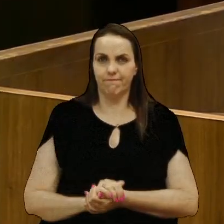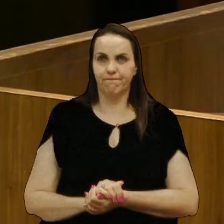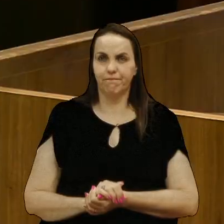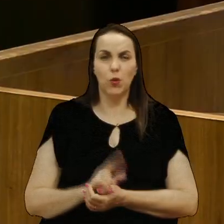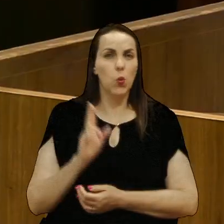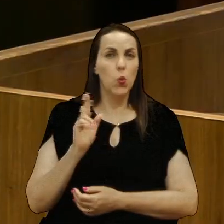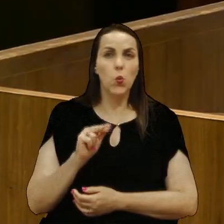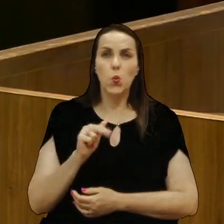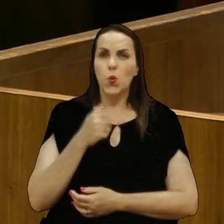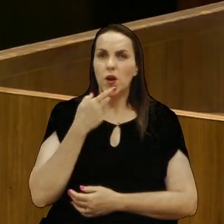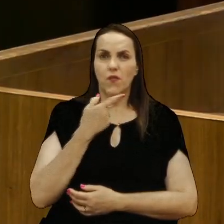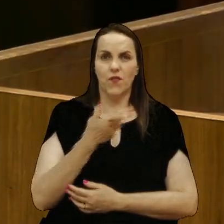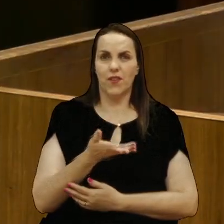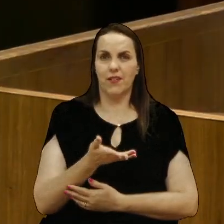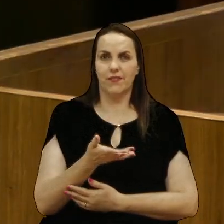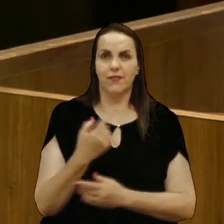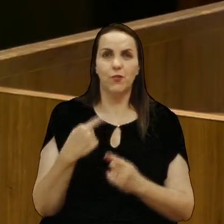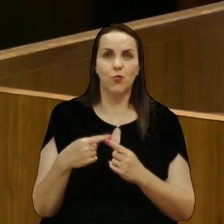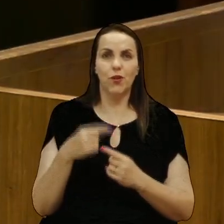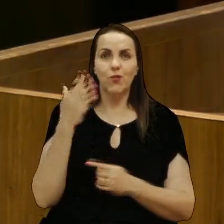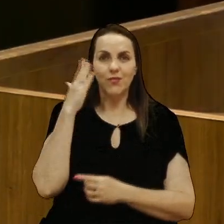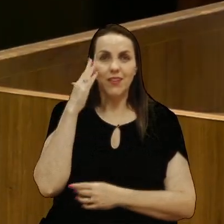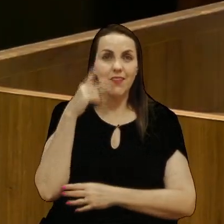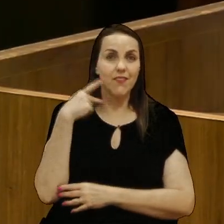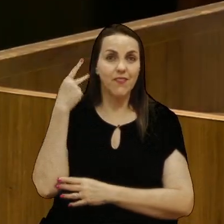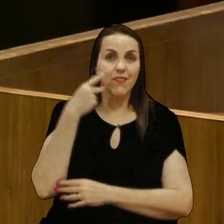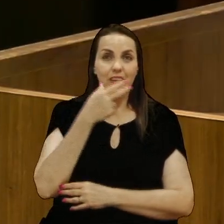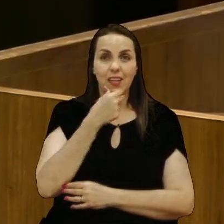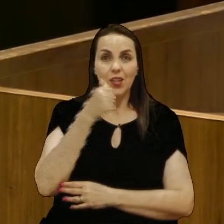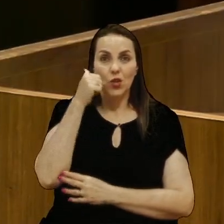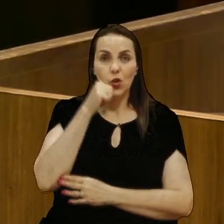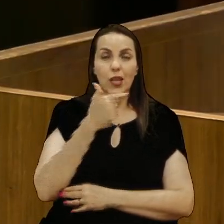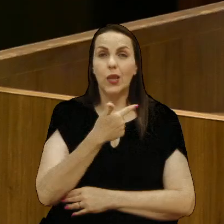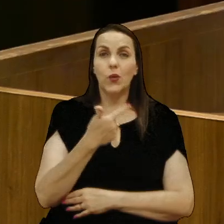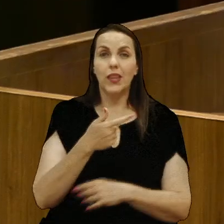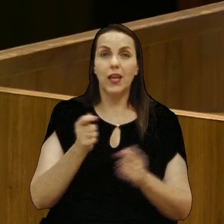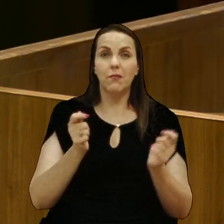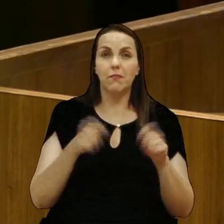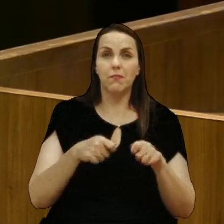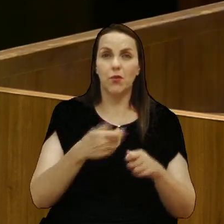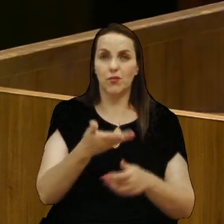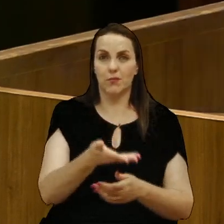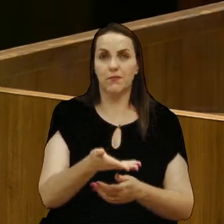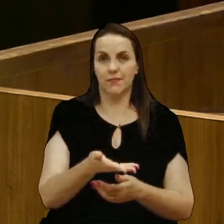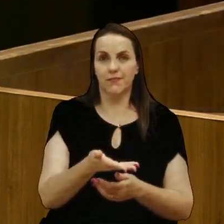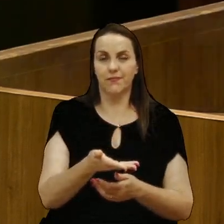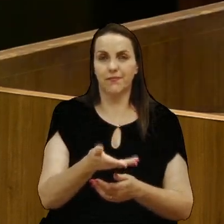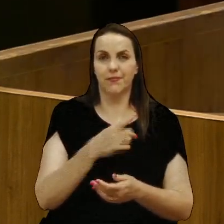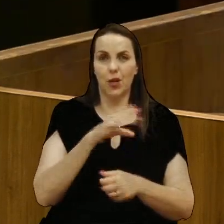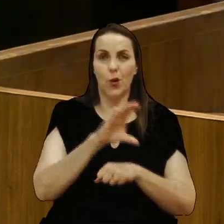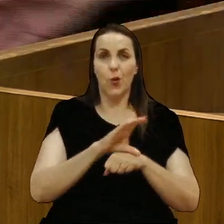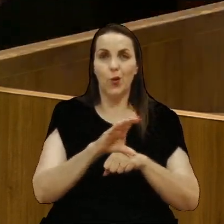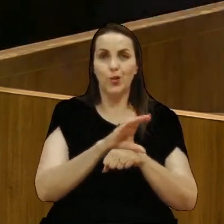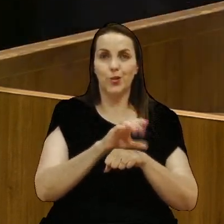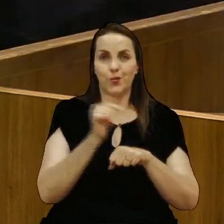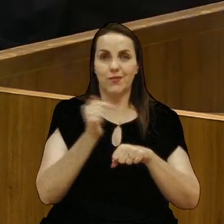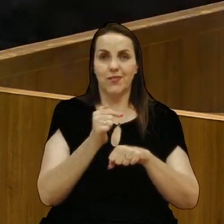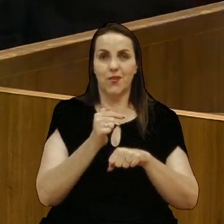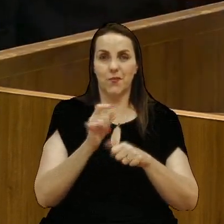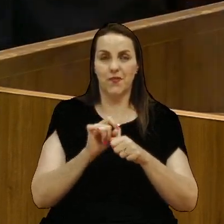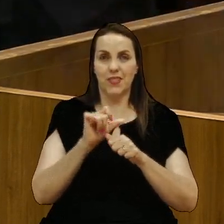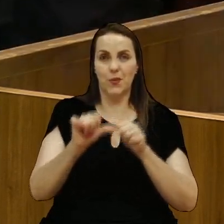dizer isso, porque eu sei que vereador e vereadora não têm competência constitucional para fazer